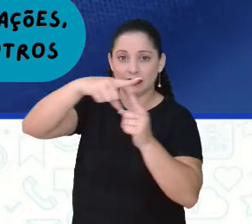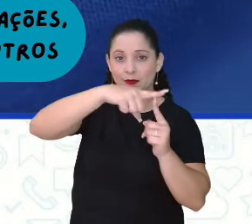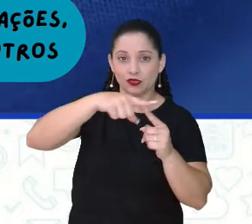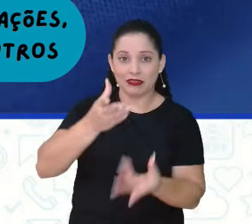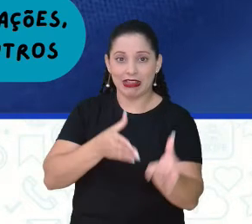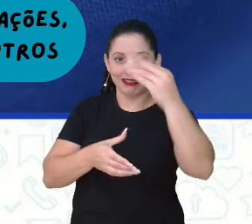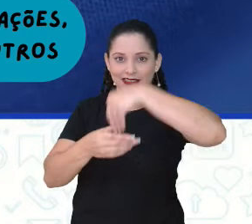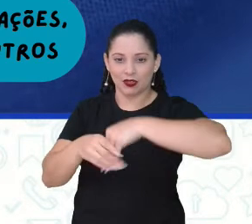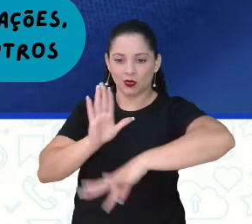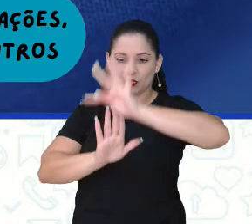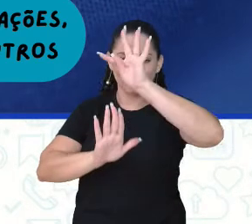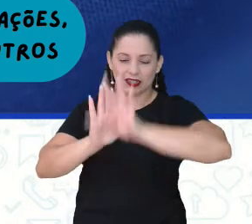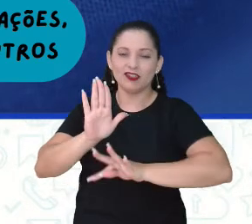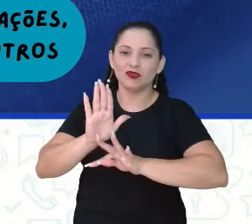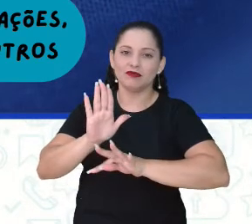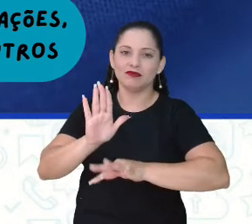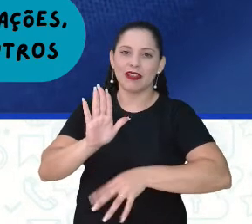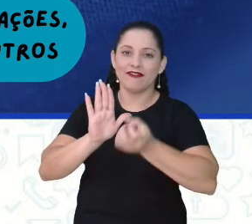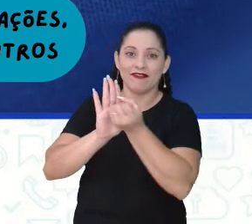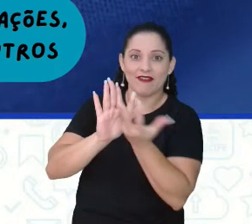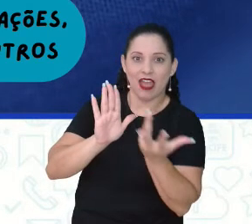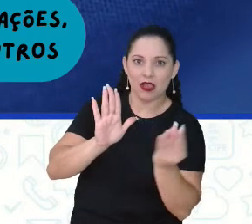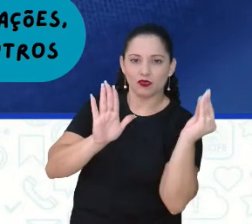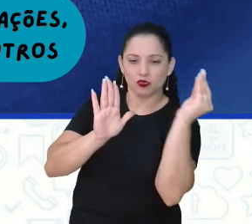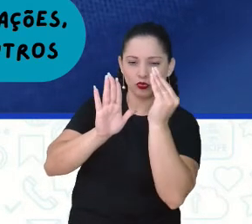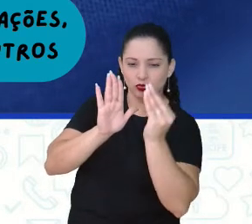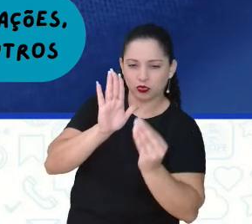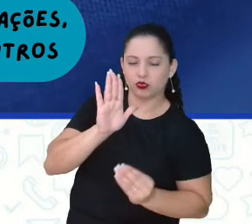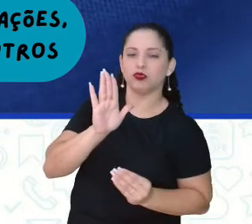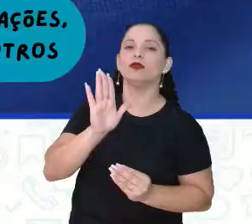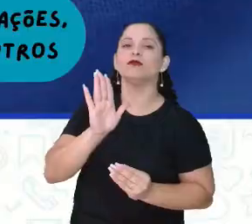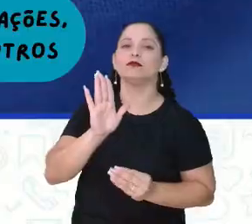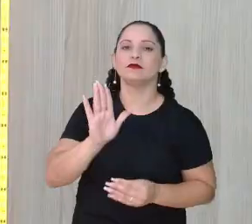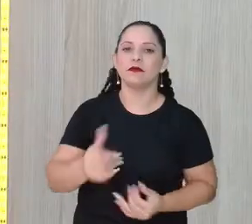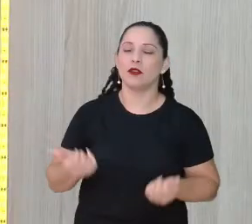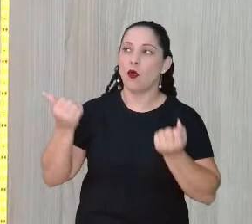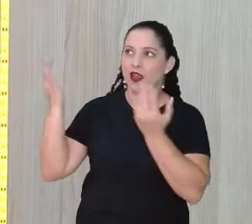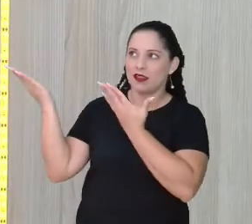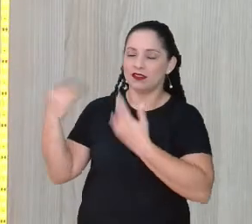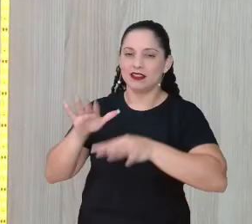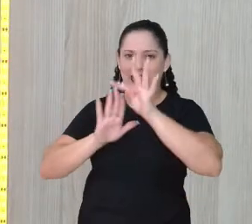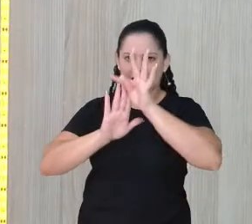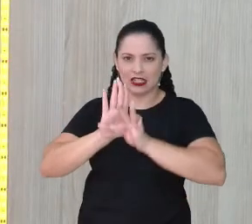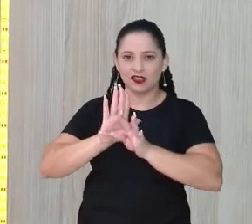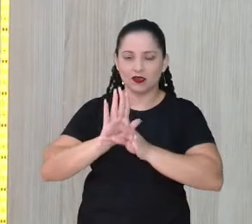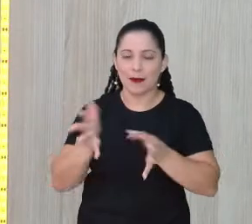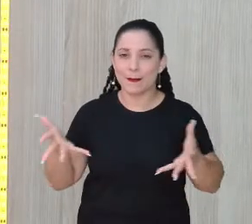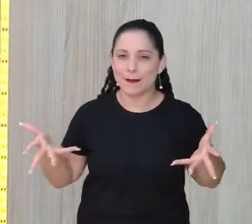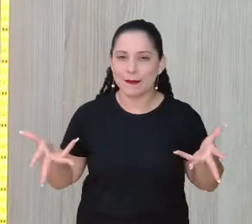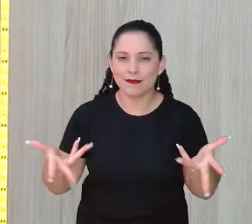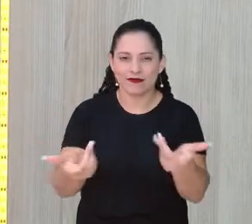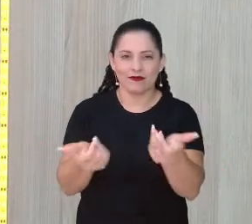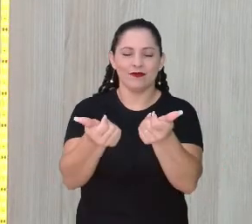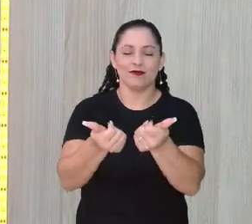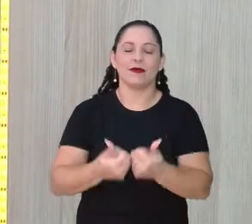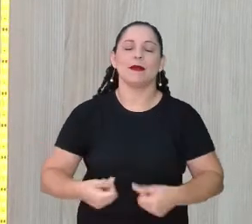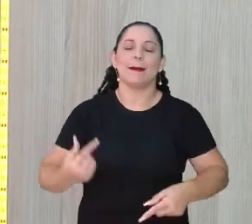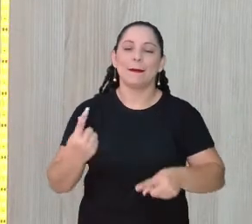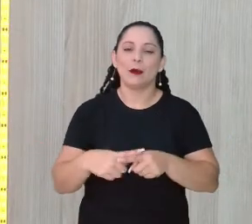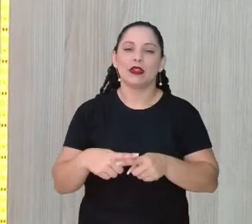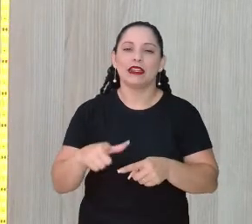só texto. Então, por isso que esse texto, o infográfico é um hipertexto, porque tem